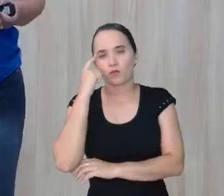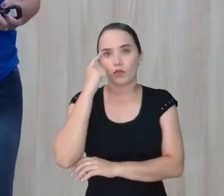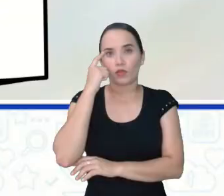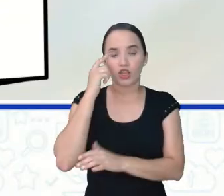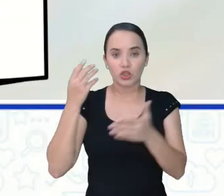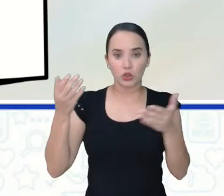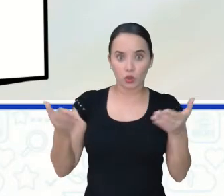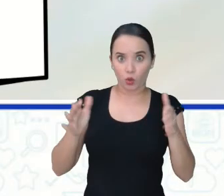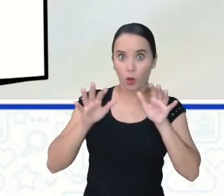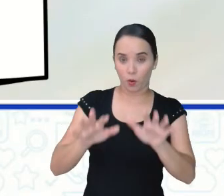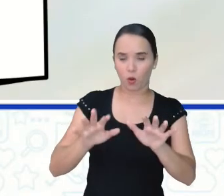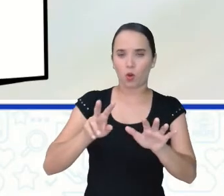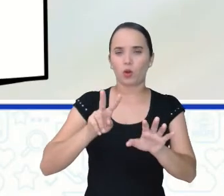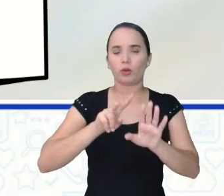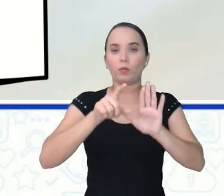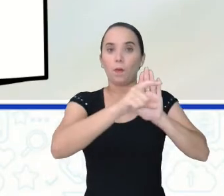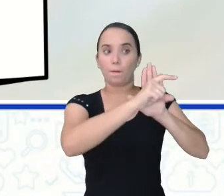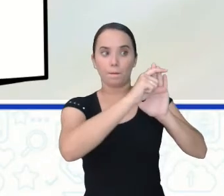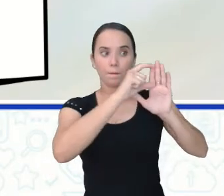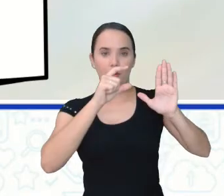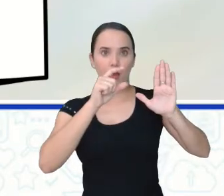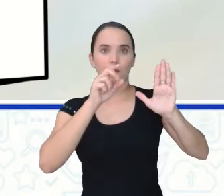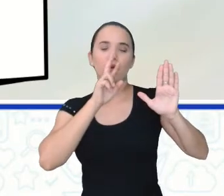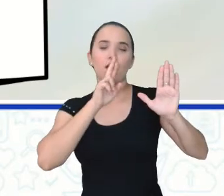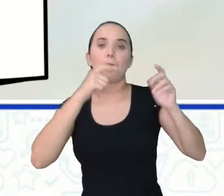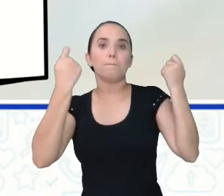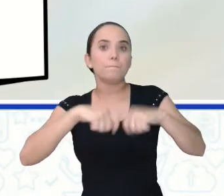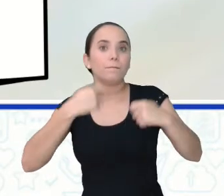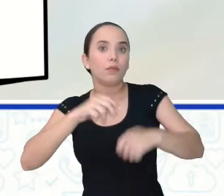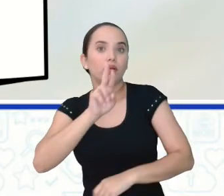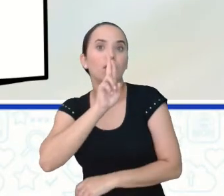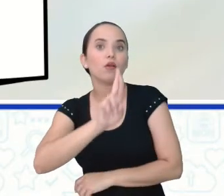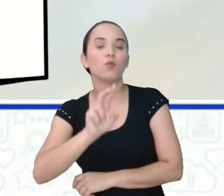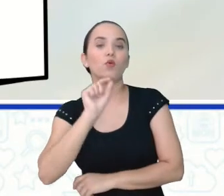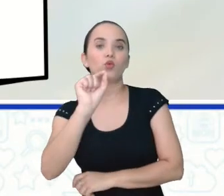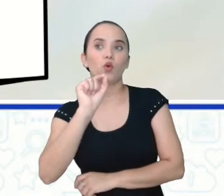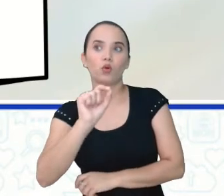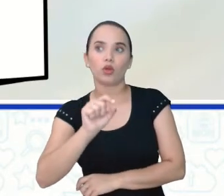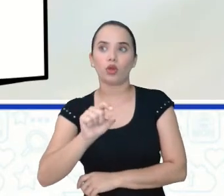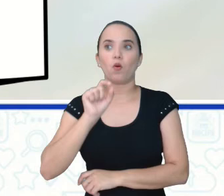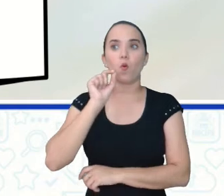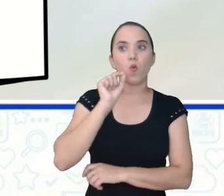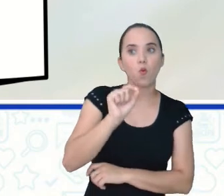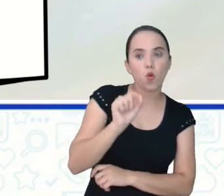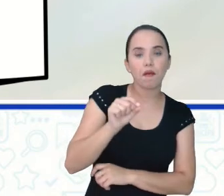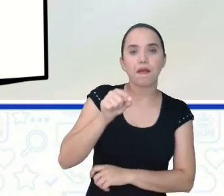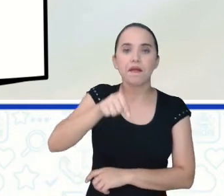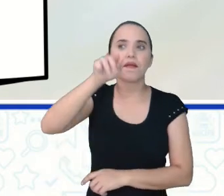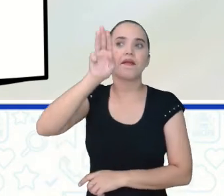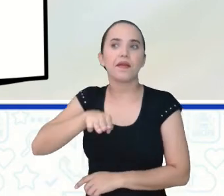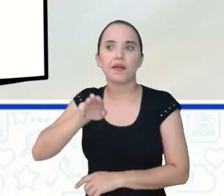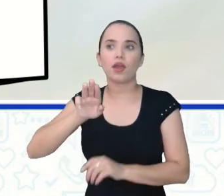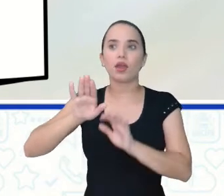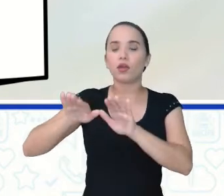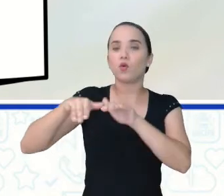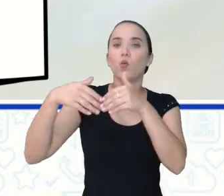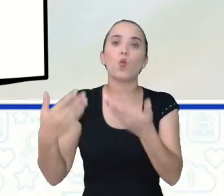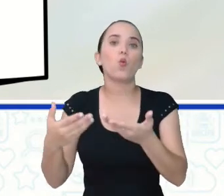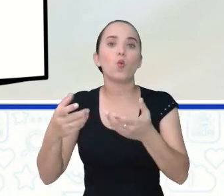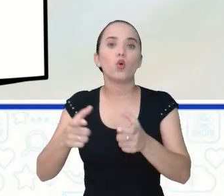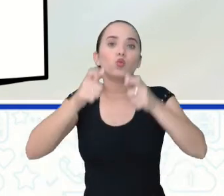primeiro parágrafo responde as seguintes perguntas: o que, quem, quando, onde, como e por